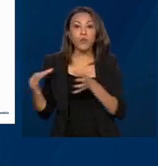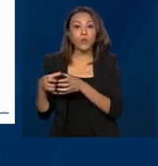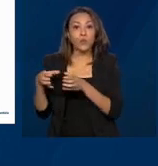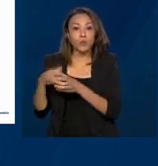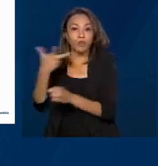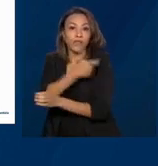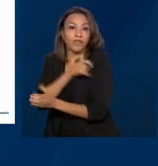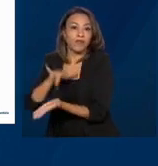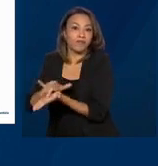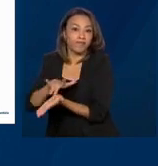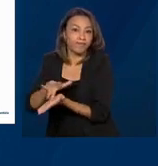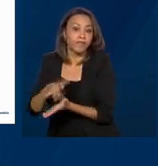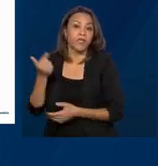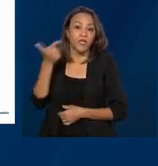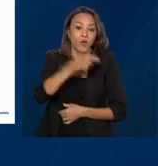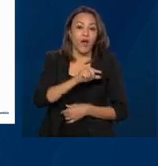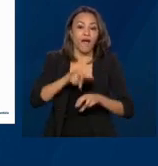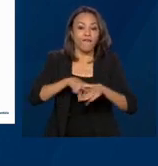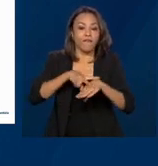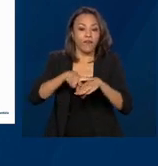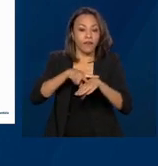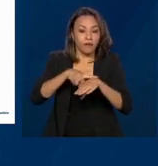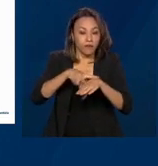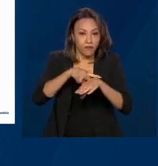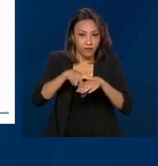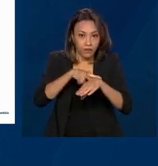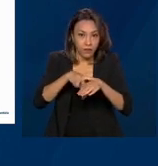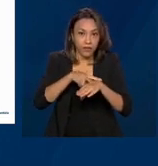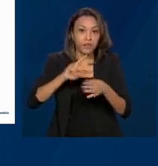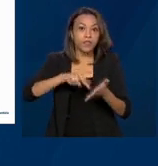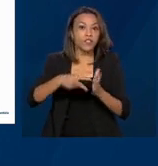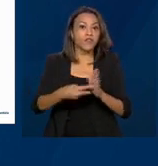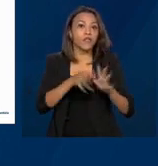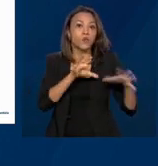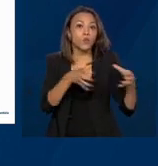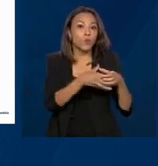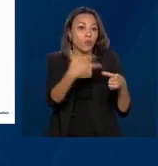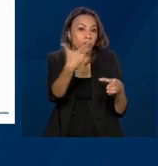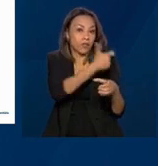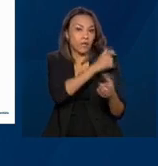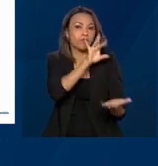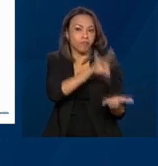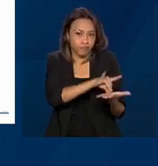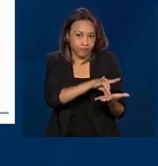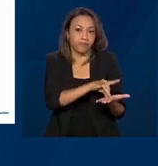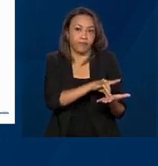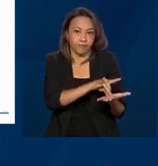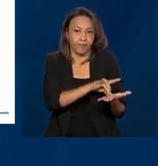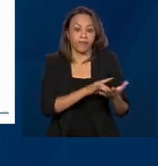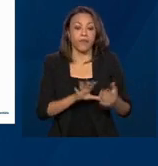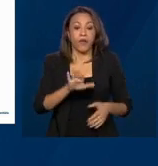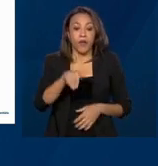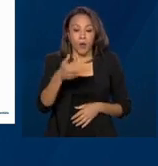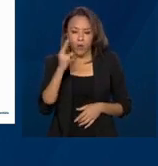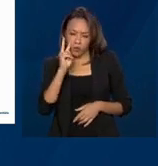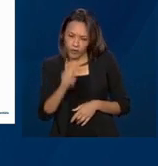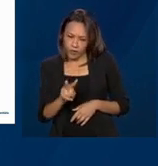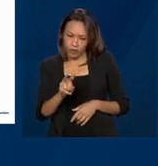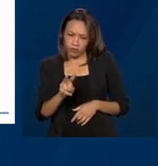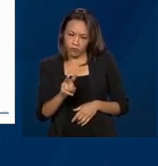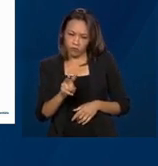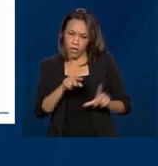linha verde representa a linha do grupo vacinado. Quando a gente começa a